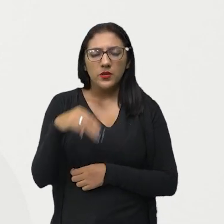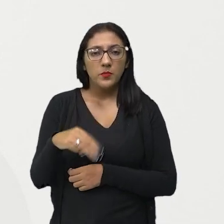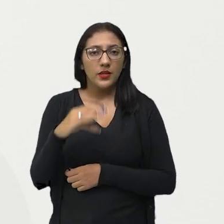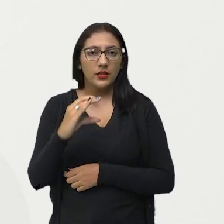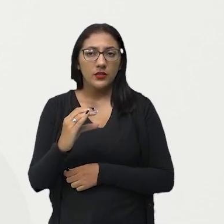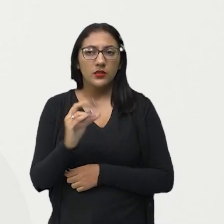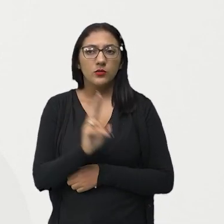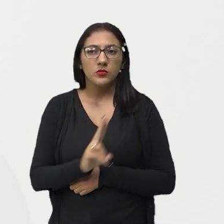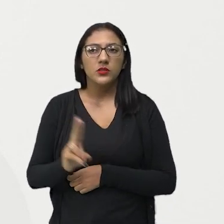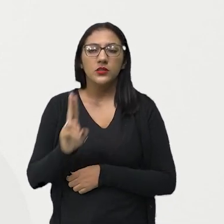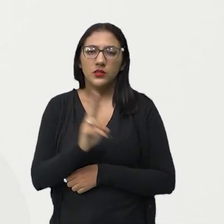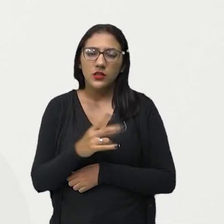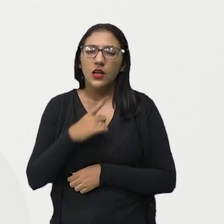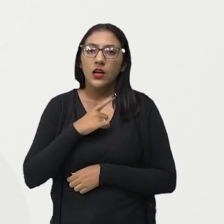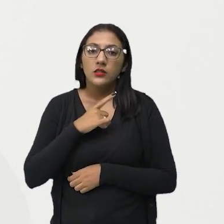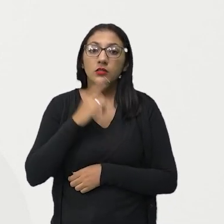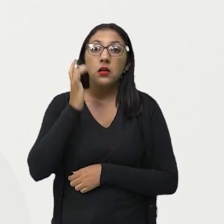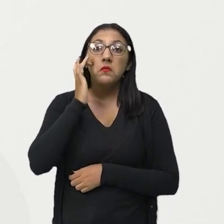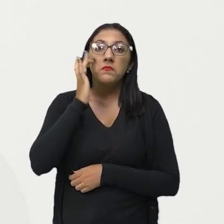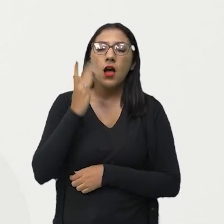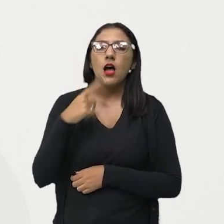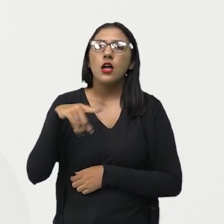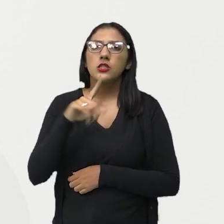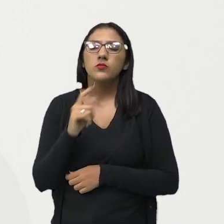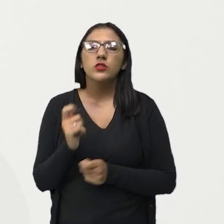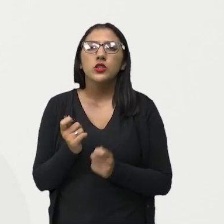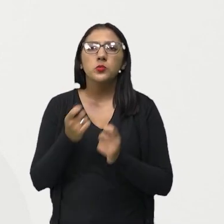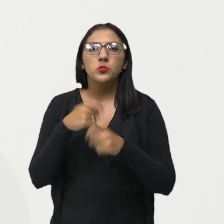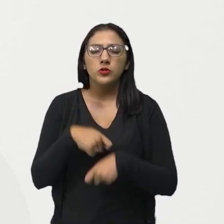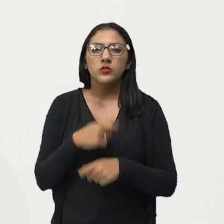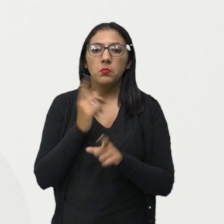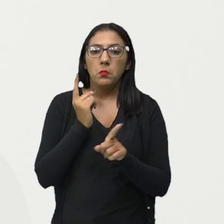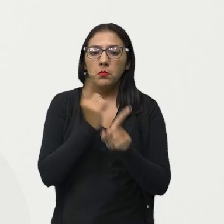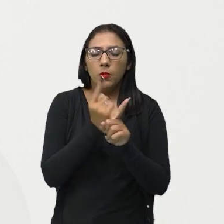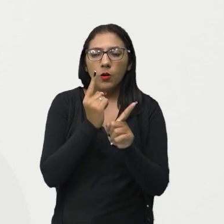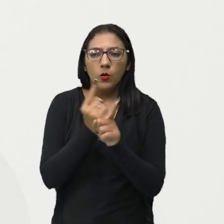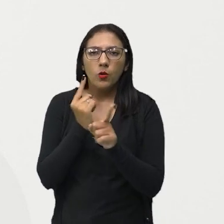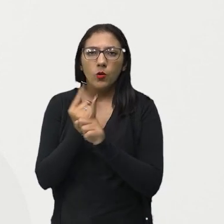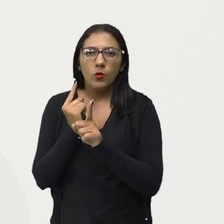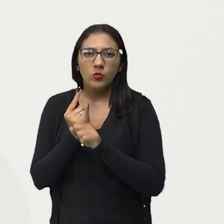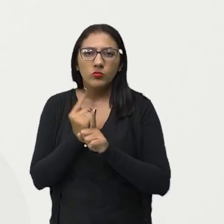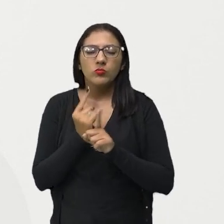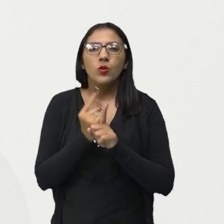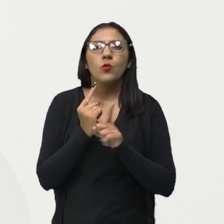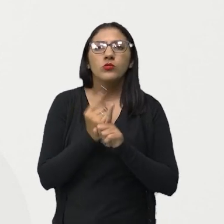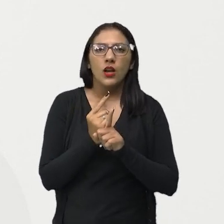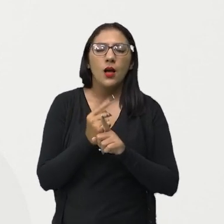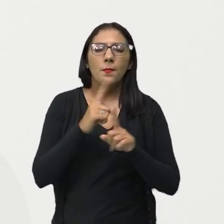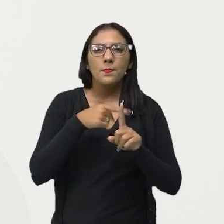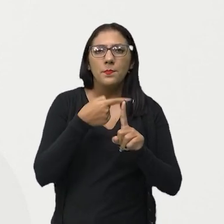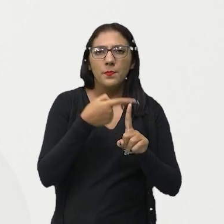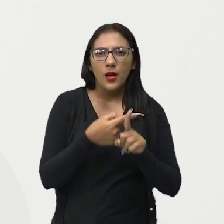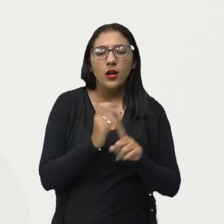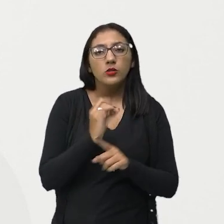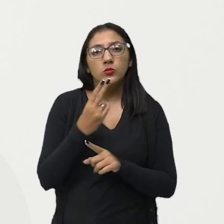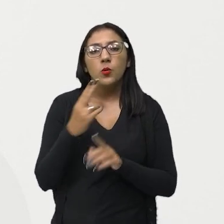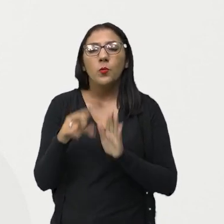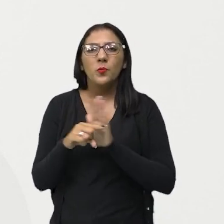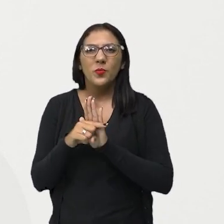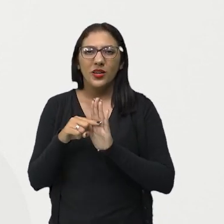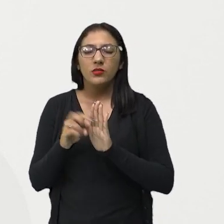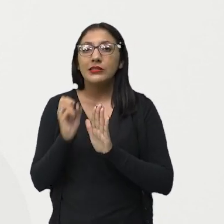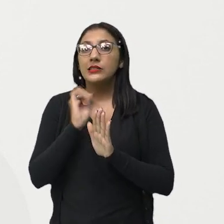MMC, tá bom? É a maneira correta de você obter aí, fazer a operação com